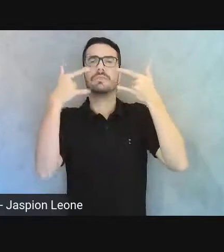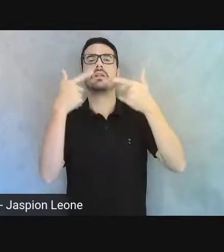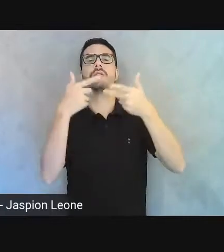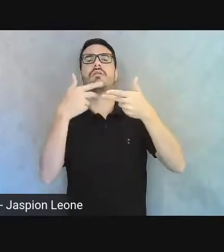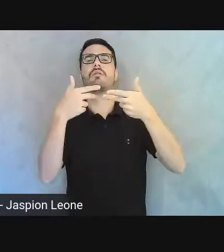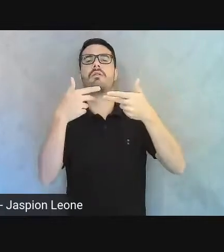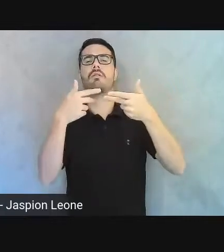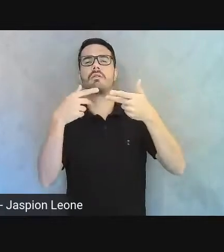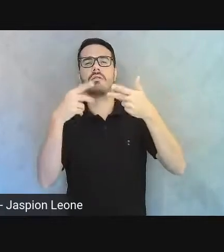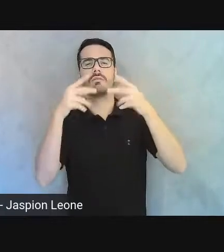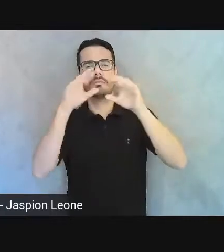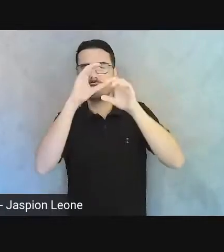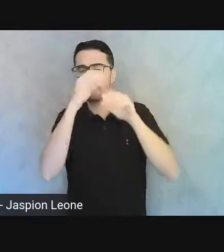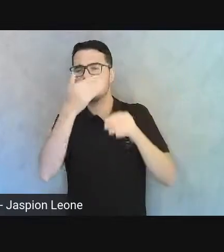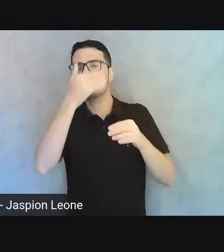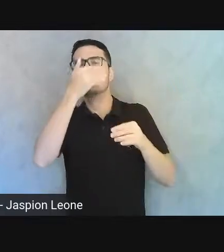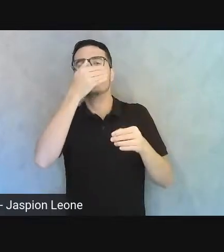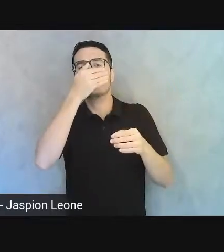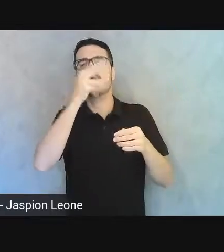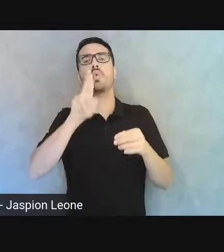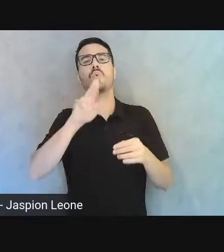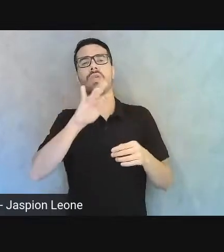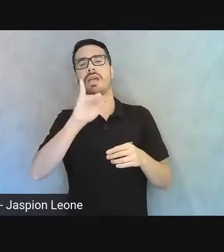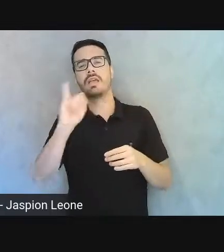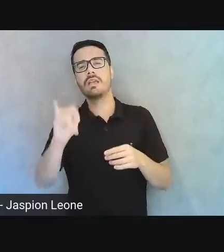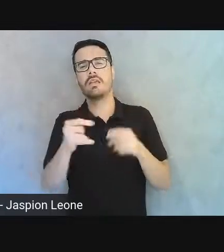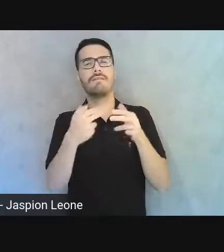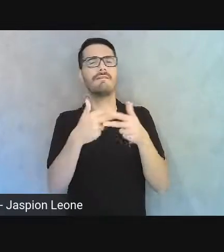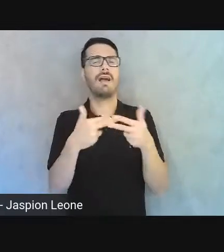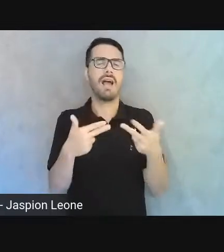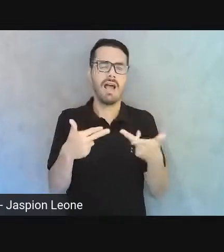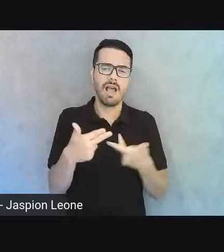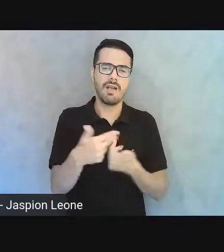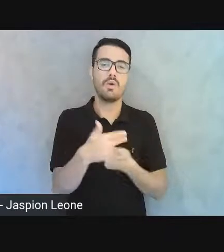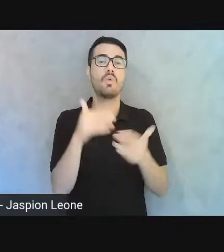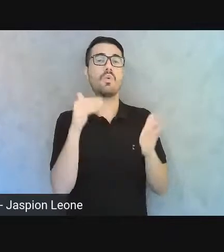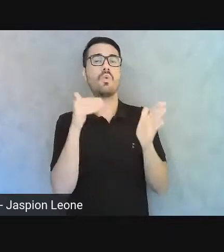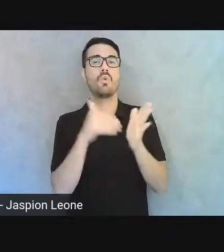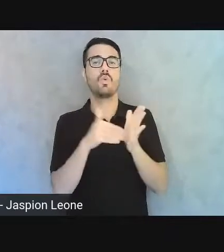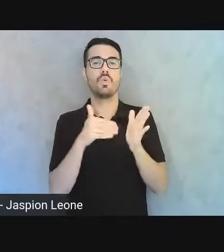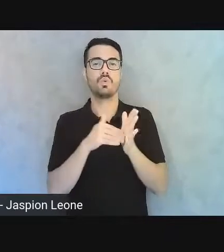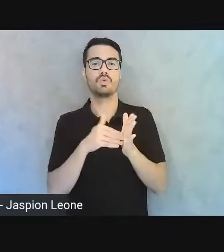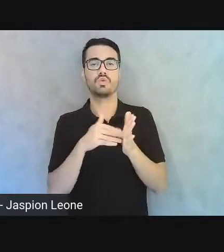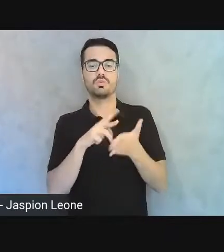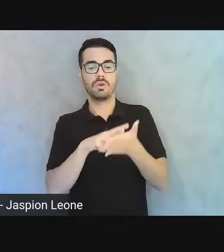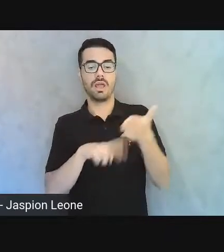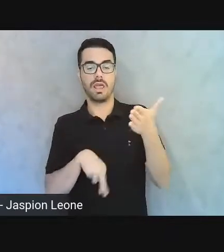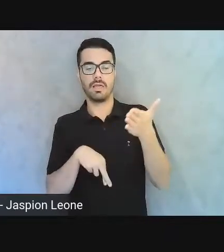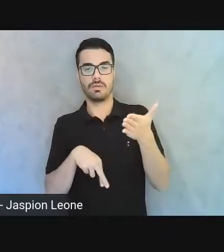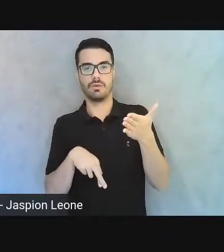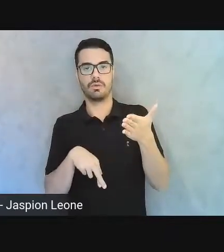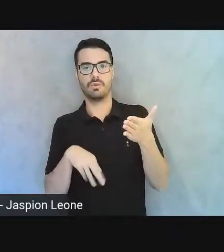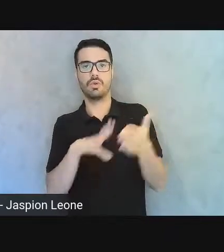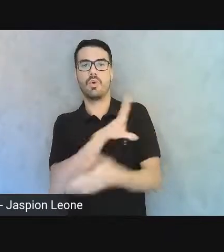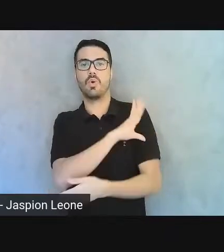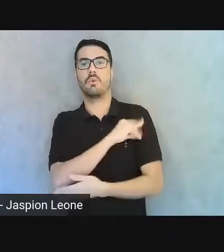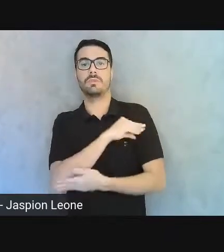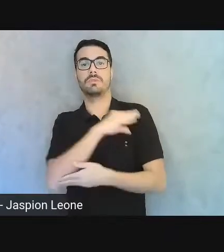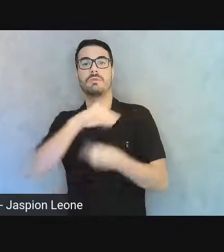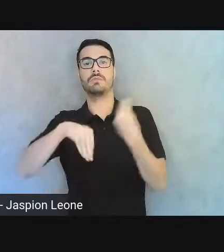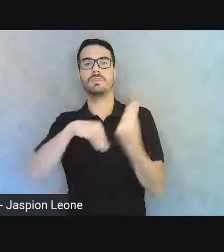diante. É interessante que o último relatório da Comissão Mista do Congresso